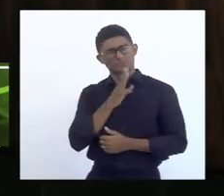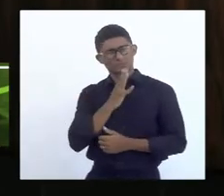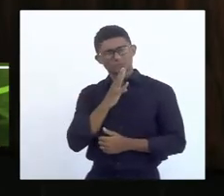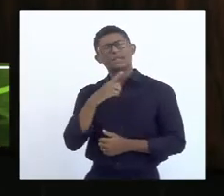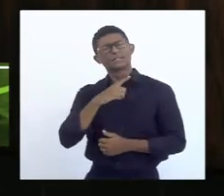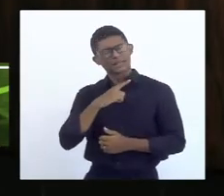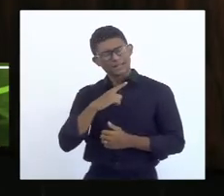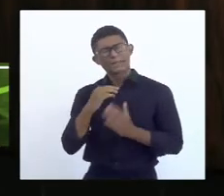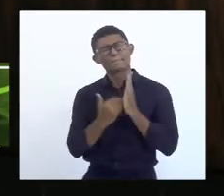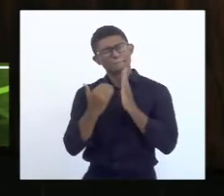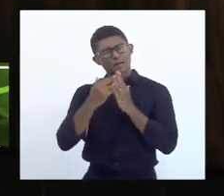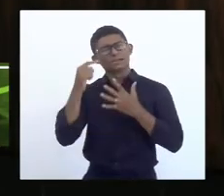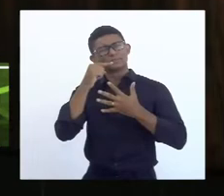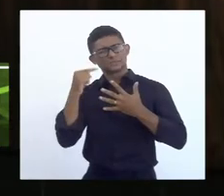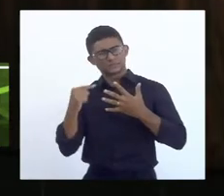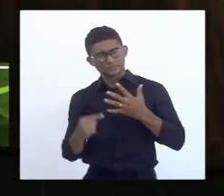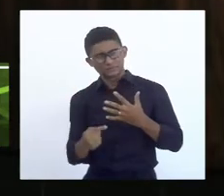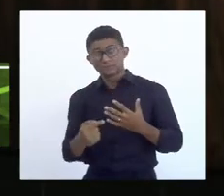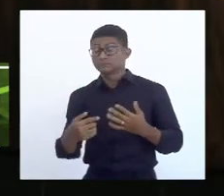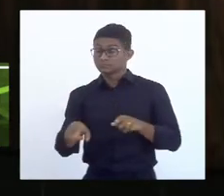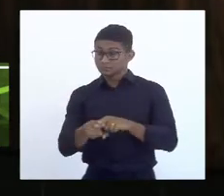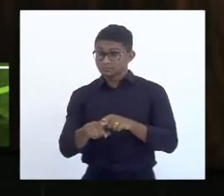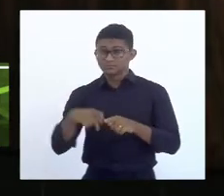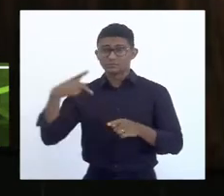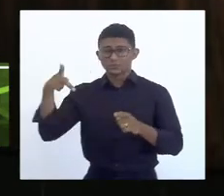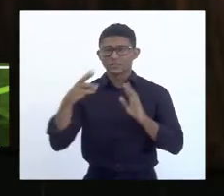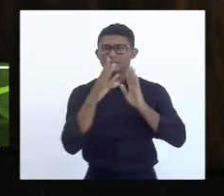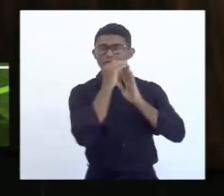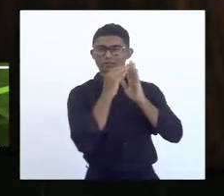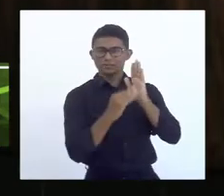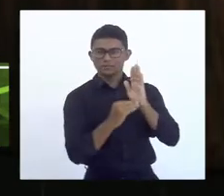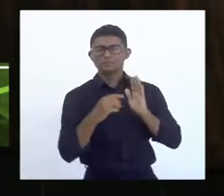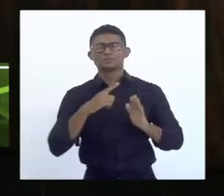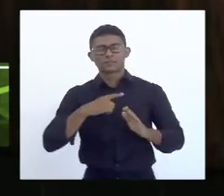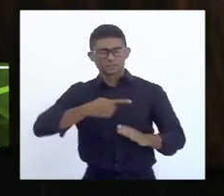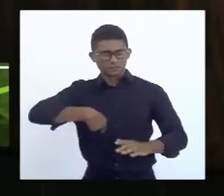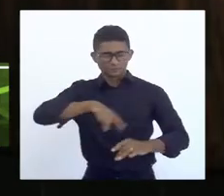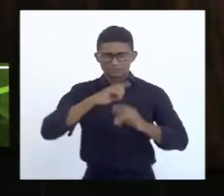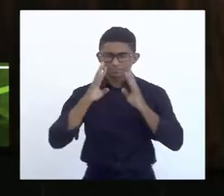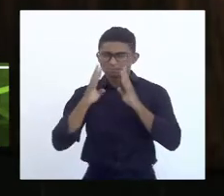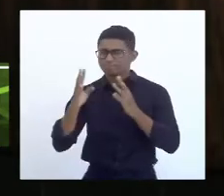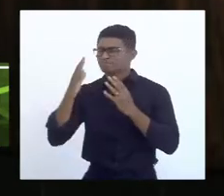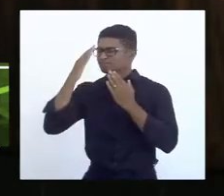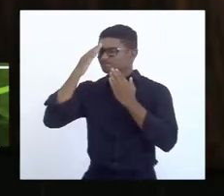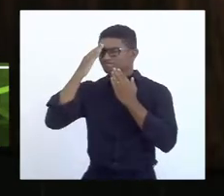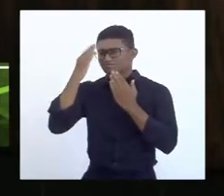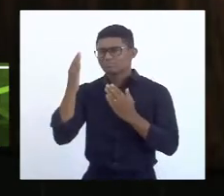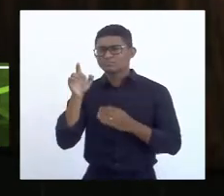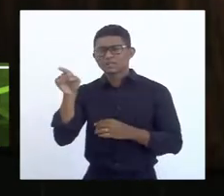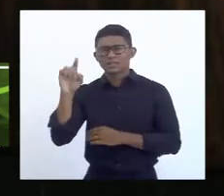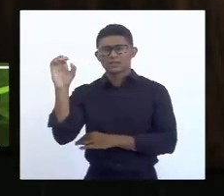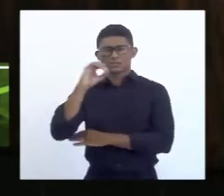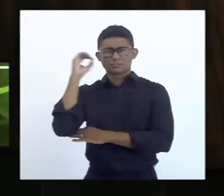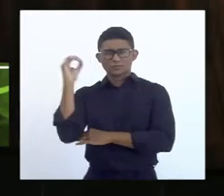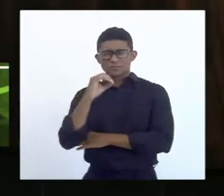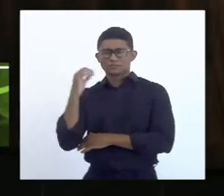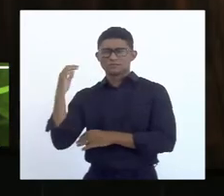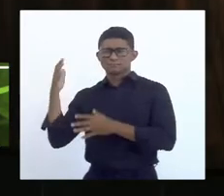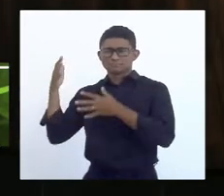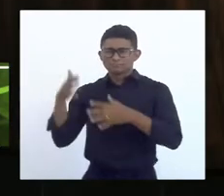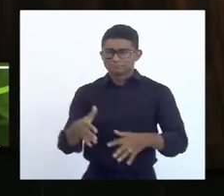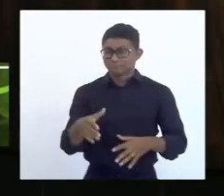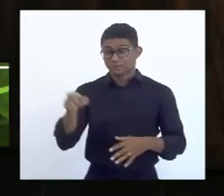muito mais conteúdo para a gente aqui escutar, Manuela. Muito obrigado, Manuela. Saiu do Rio Grande do Sul,